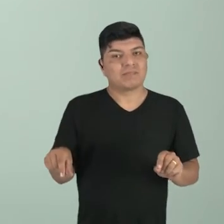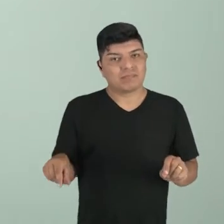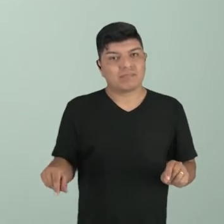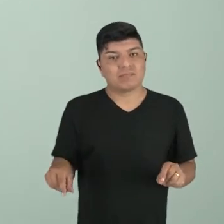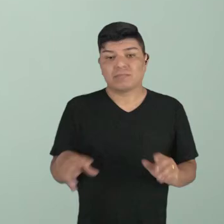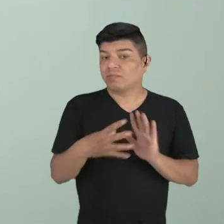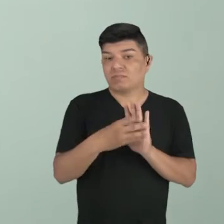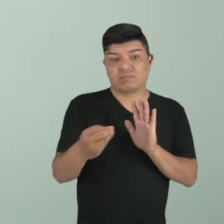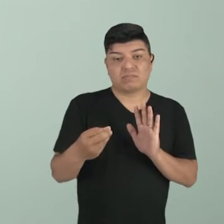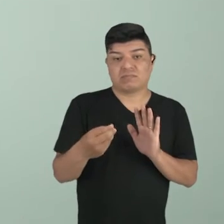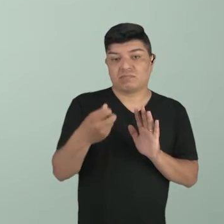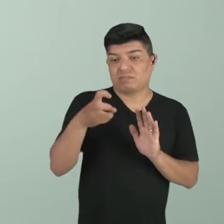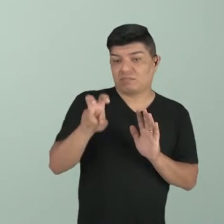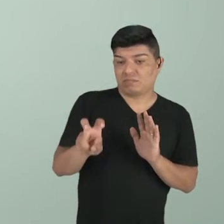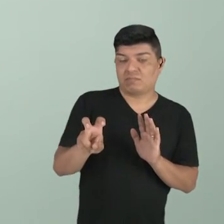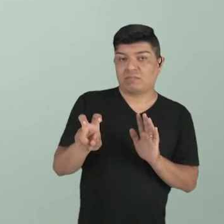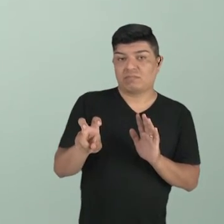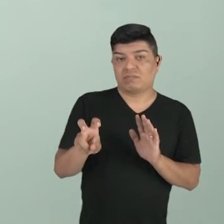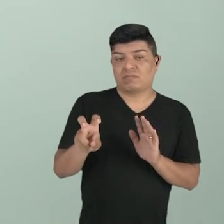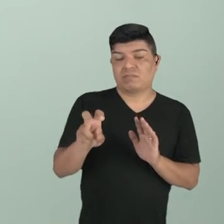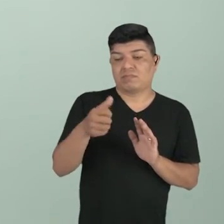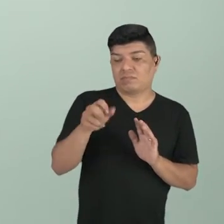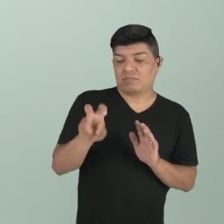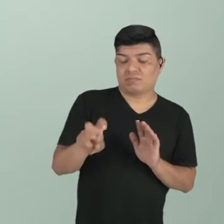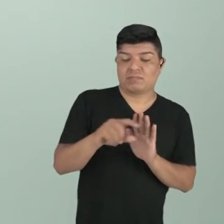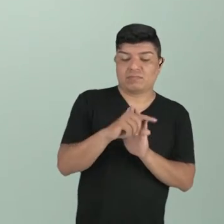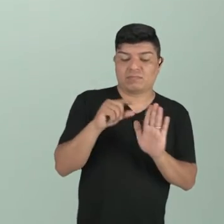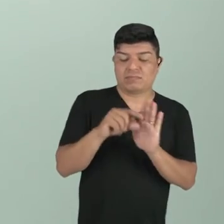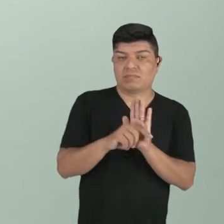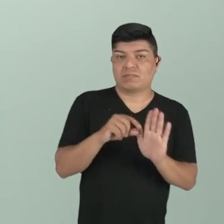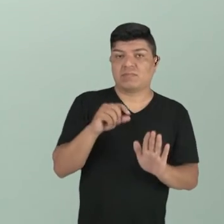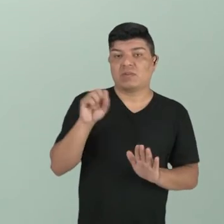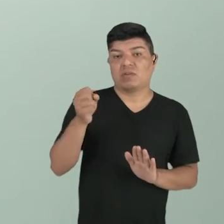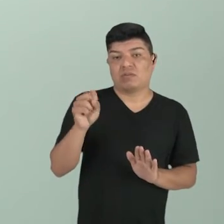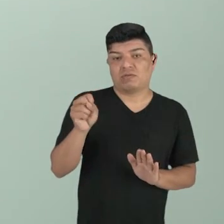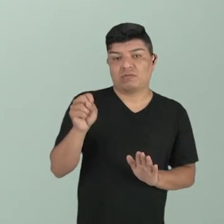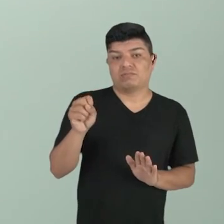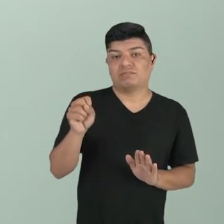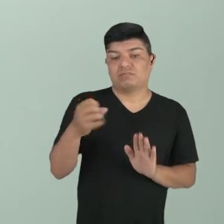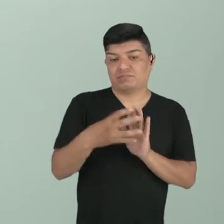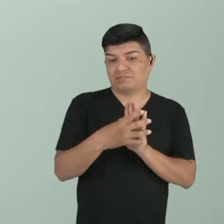você escreveu 15 linhas. Dessas 15 linhas, 8